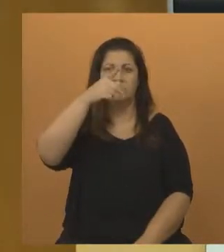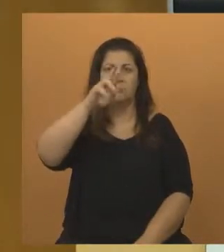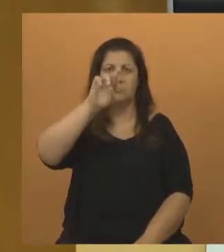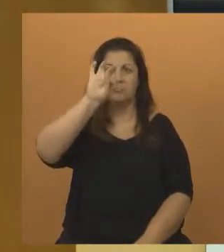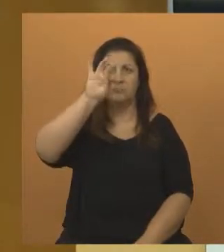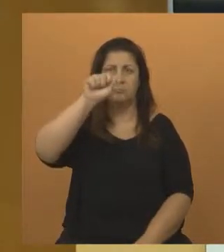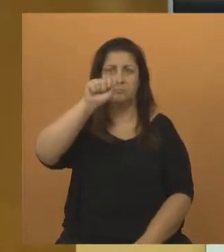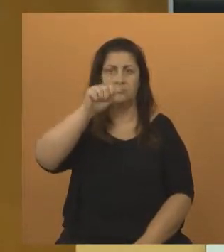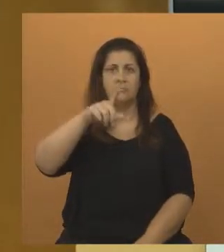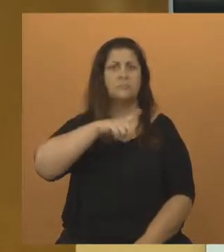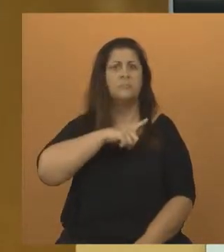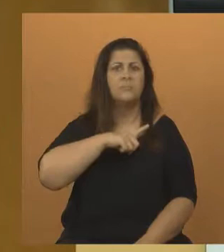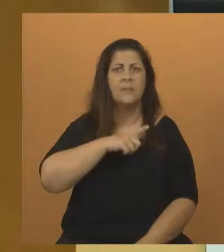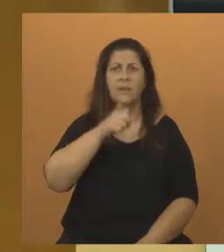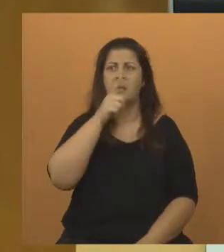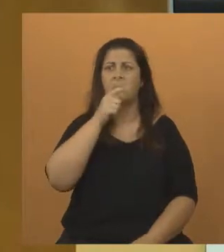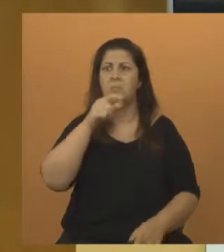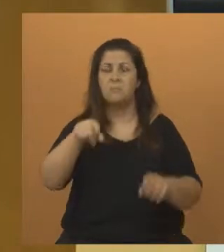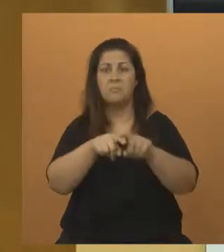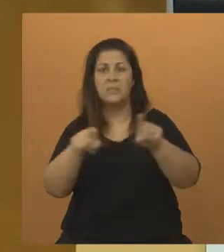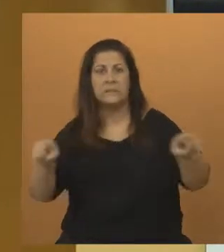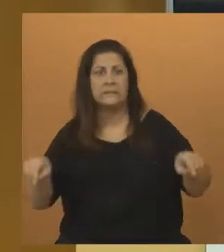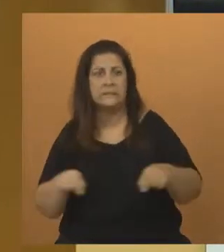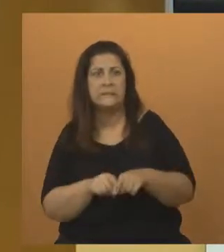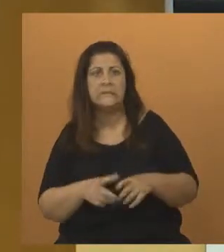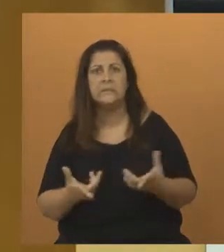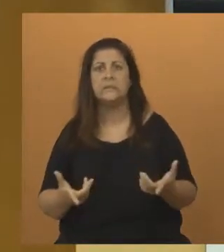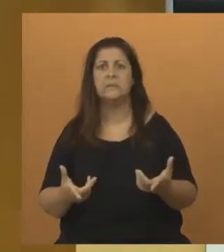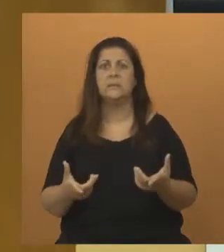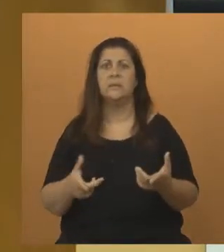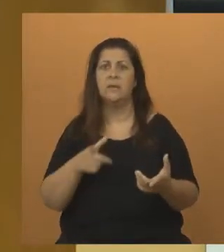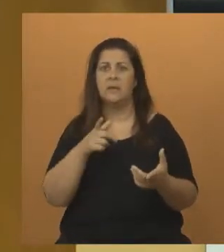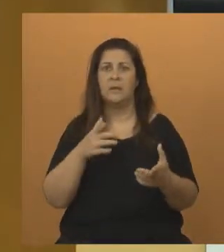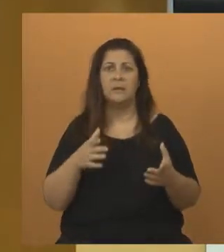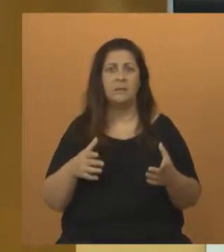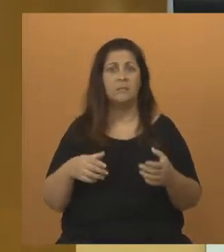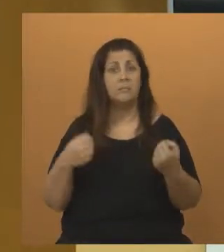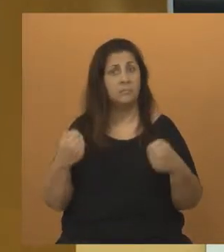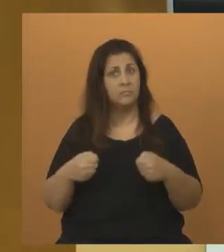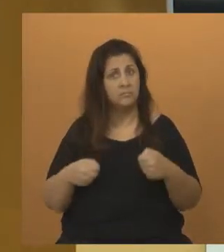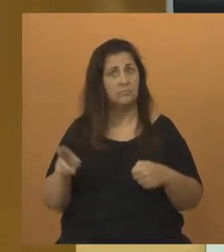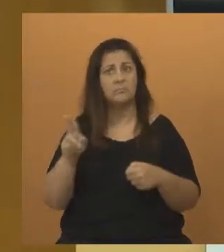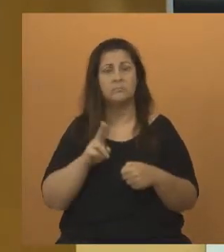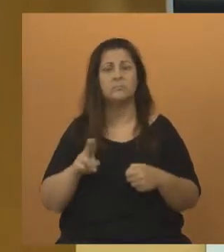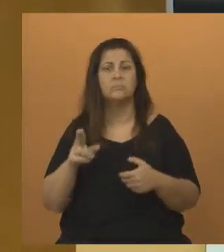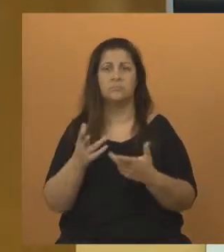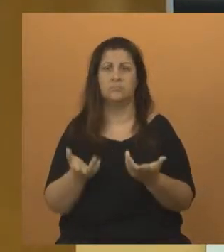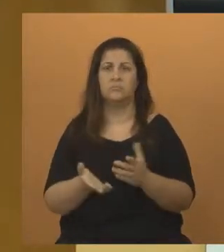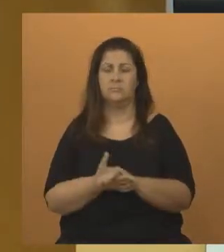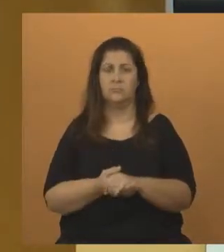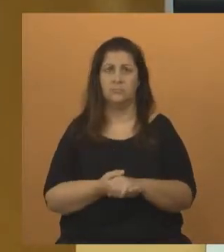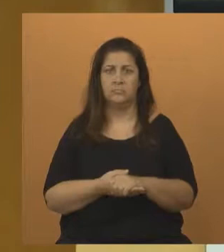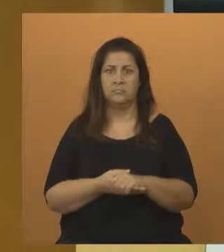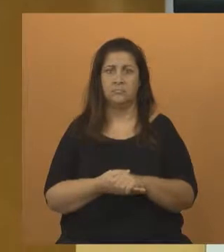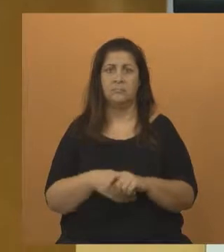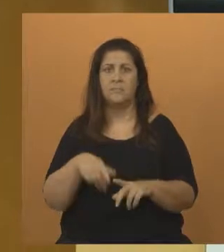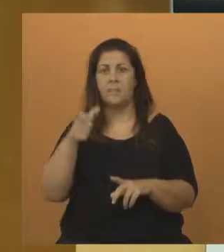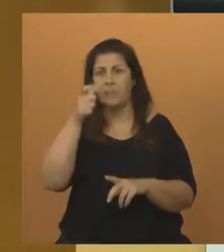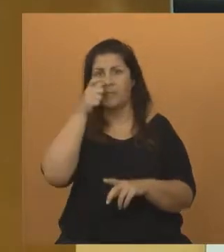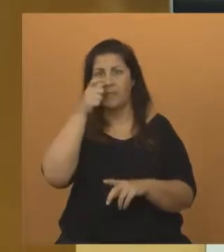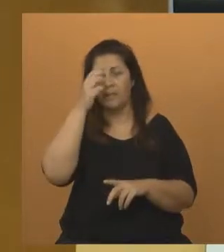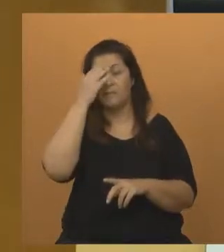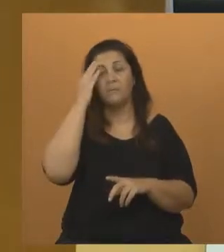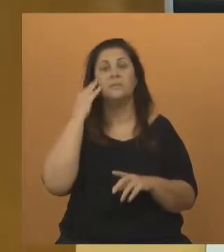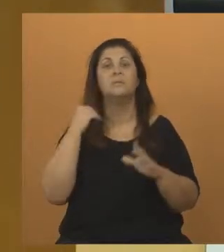instalação, piscinas, campo de futebol, salão, mas isso precisa ser utilizado, né? Então, eu vejo aqui que a